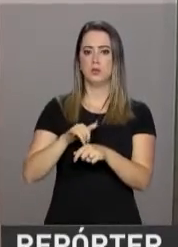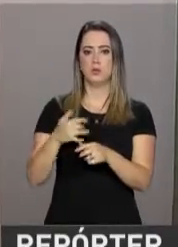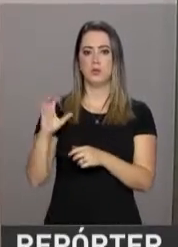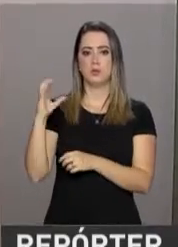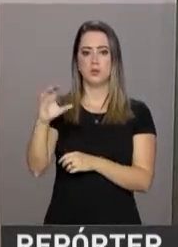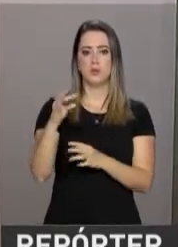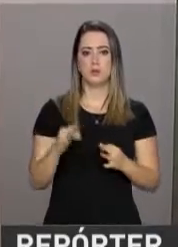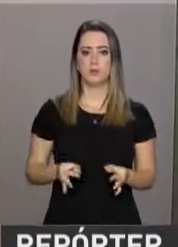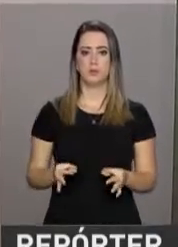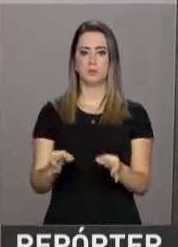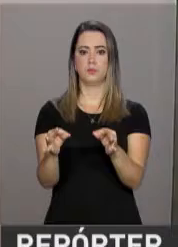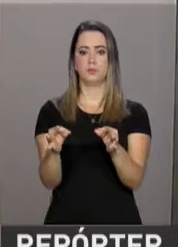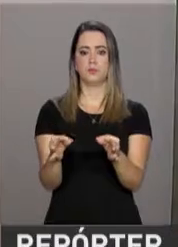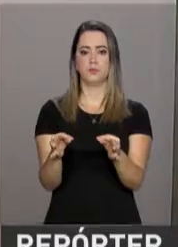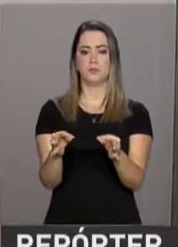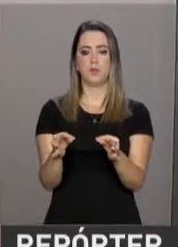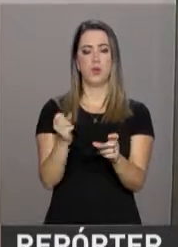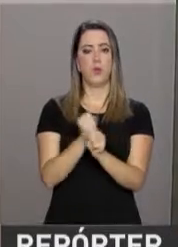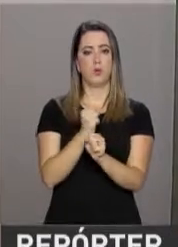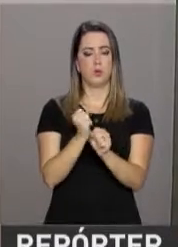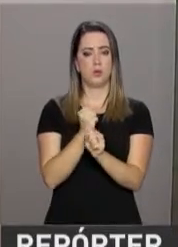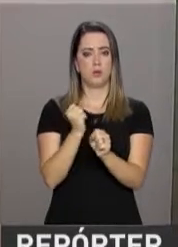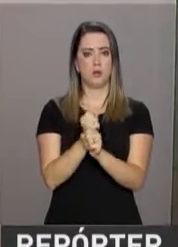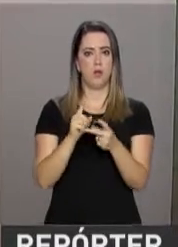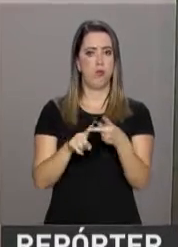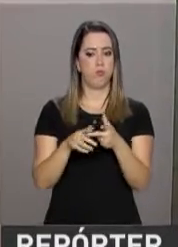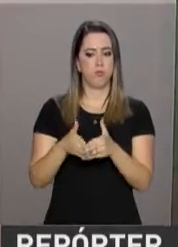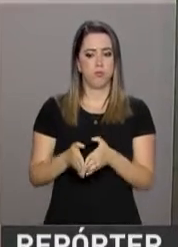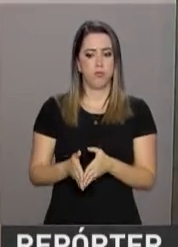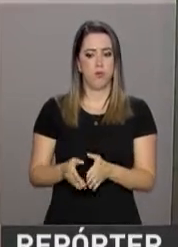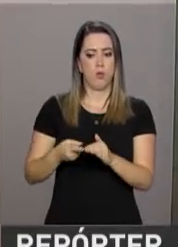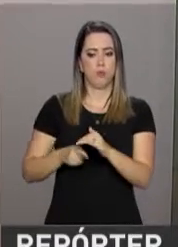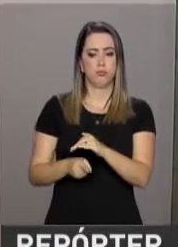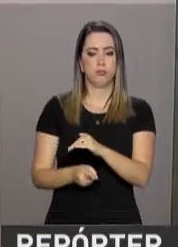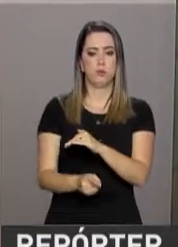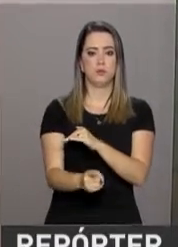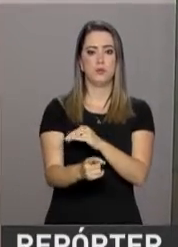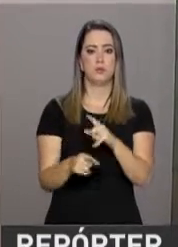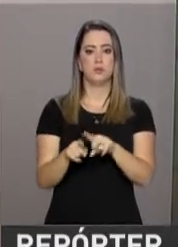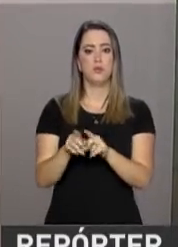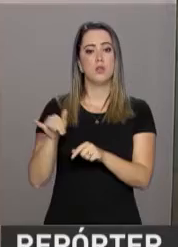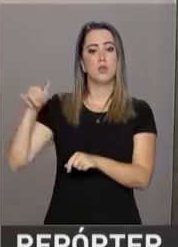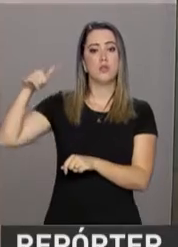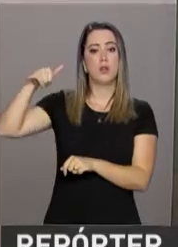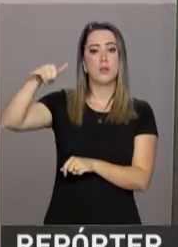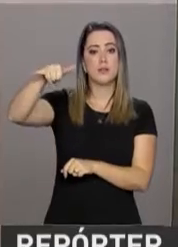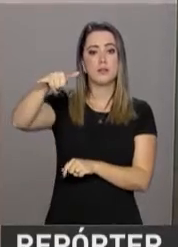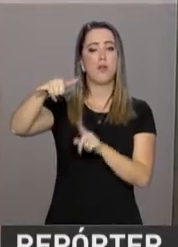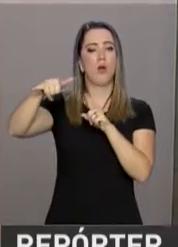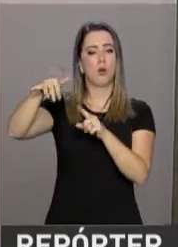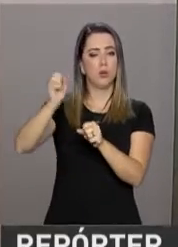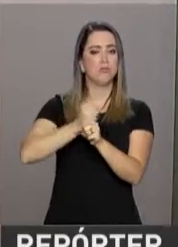tecnológicas na área da construção de submarinos na área da aviação na área é